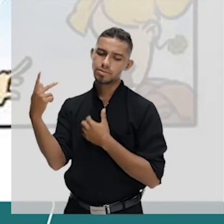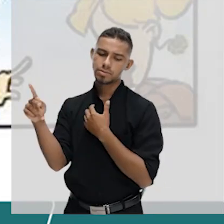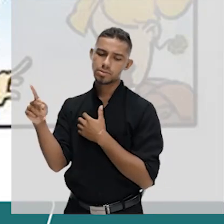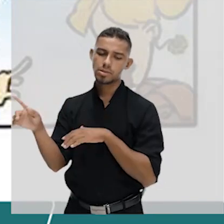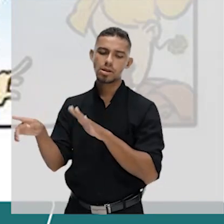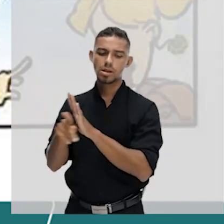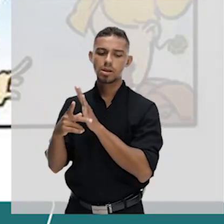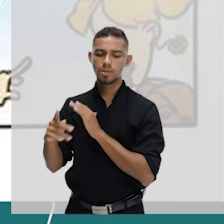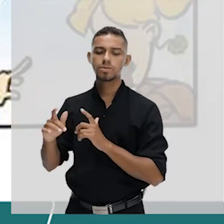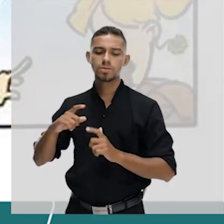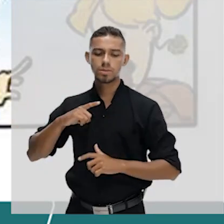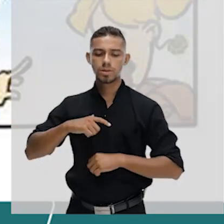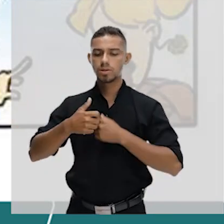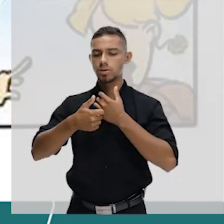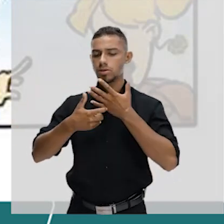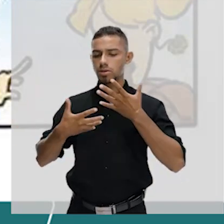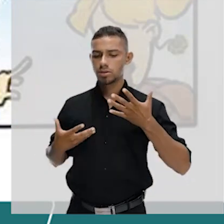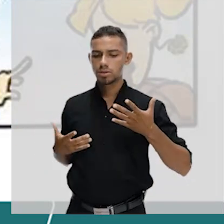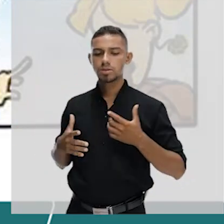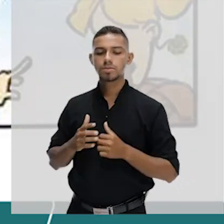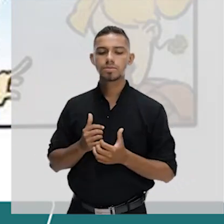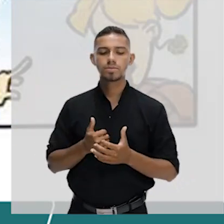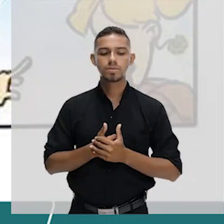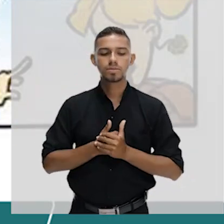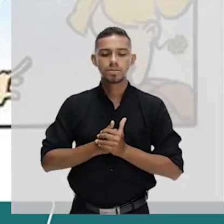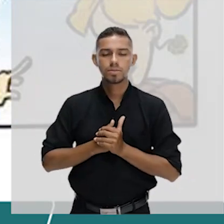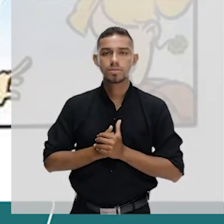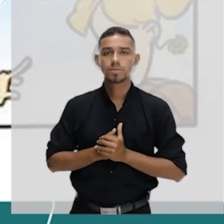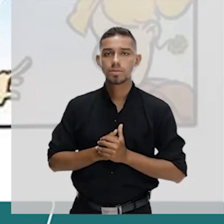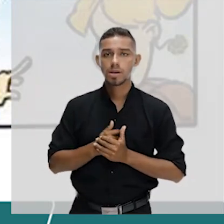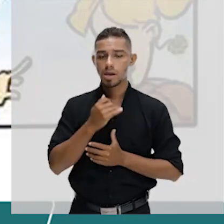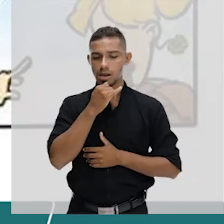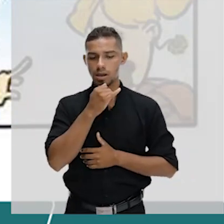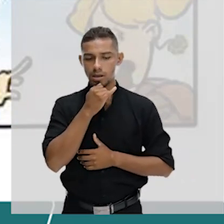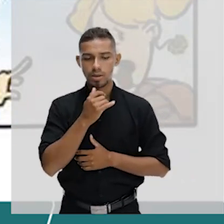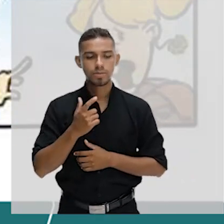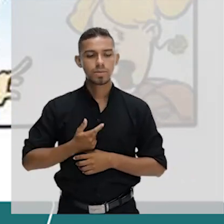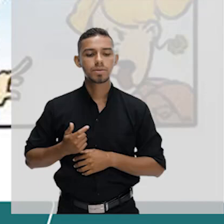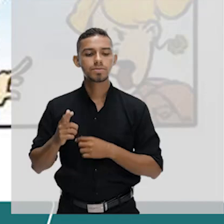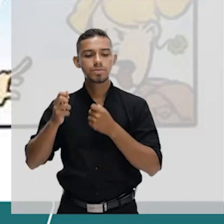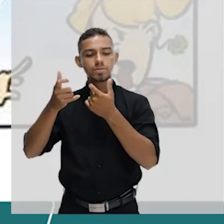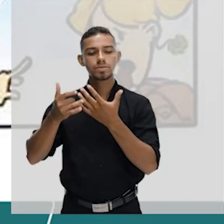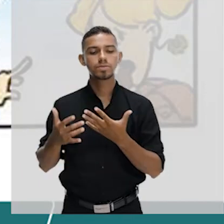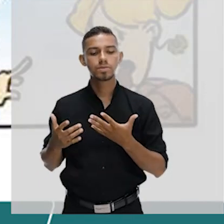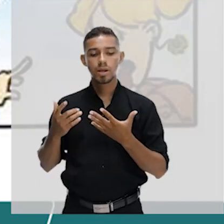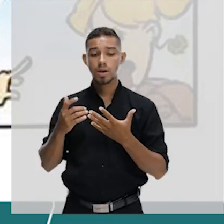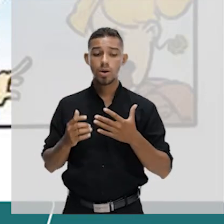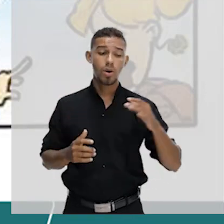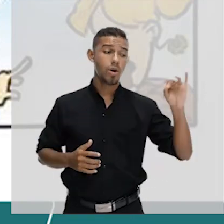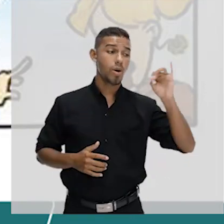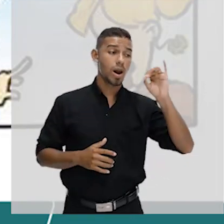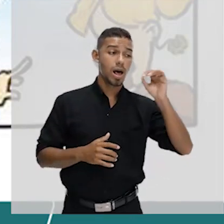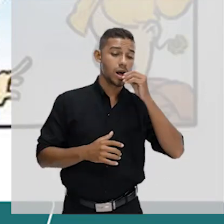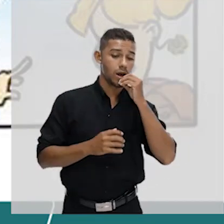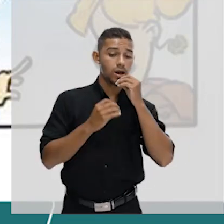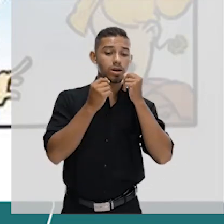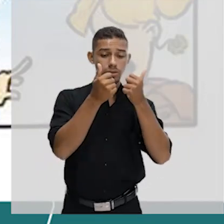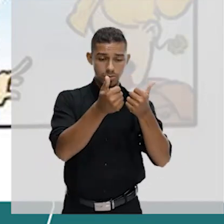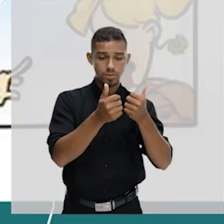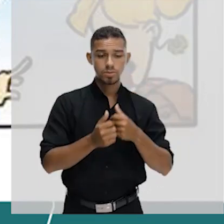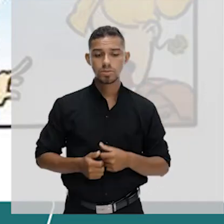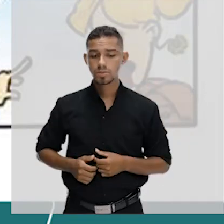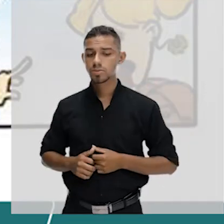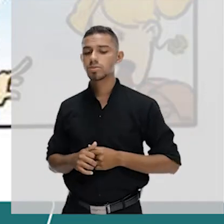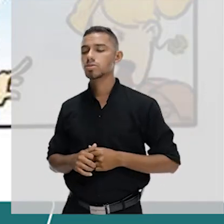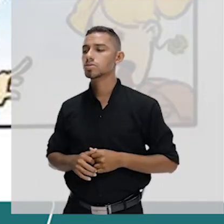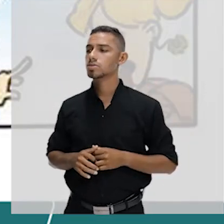linguagem também existe uma classificação. Por exemplo, aqui nós temos o gerundismo que diz assim: olá, tudo bem? Olha como ele responde. Ele